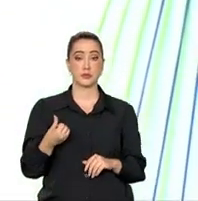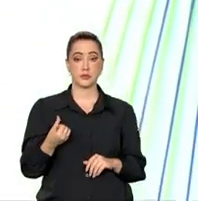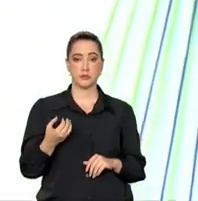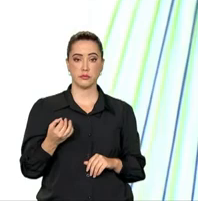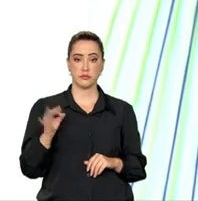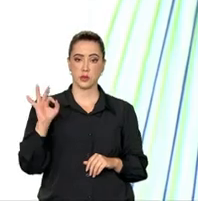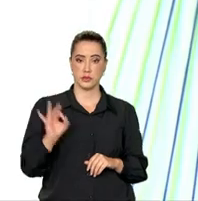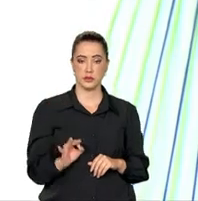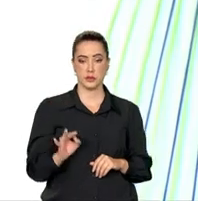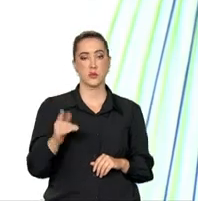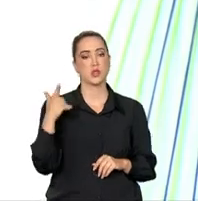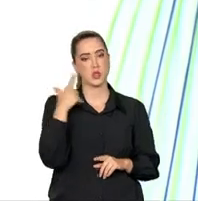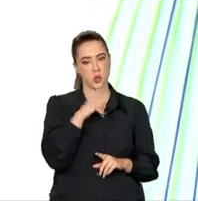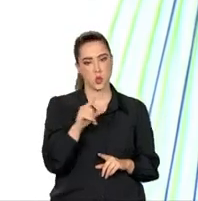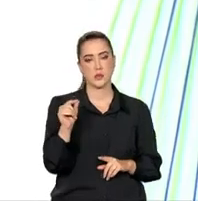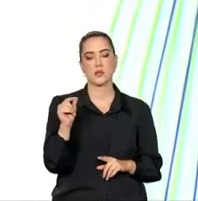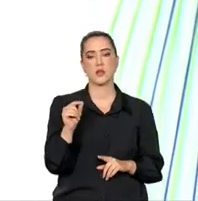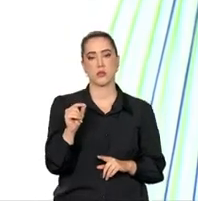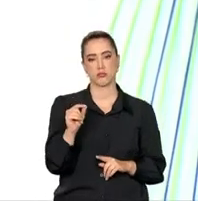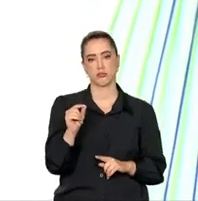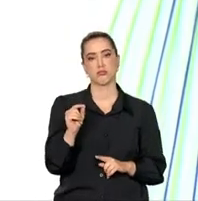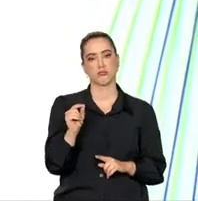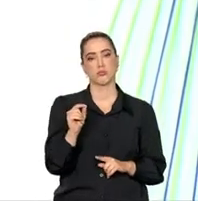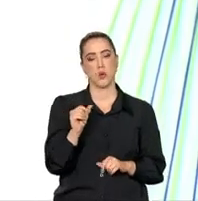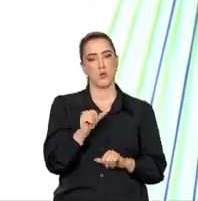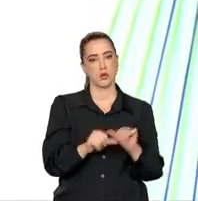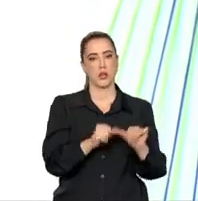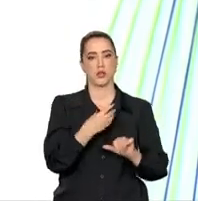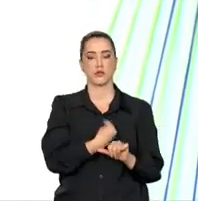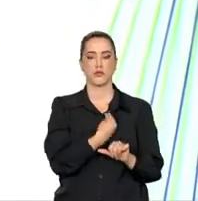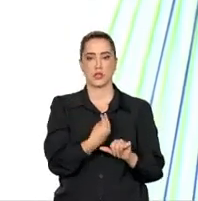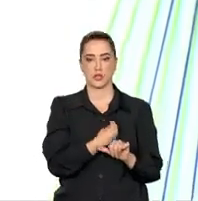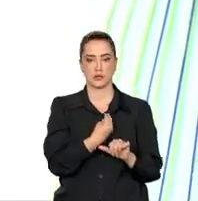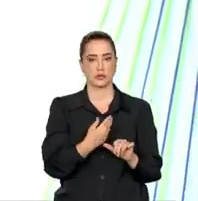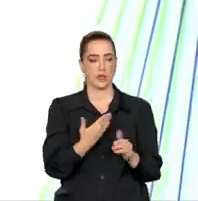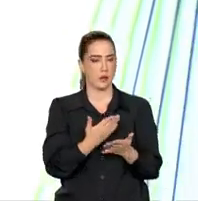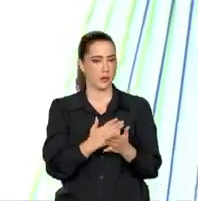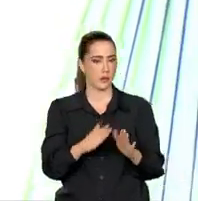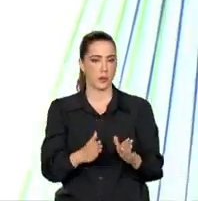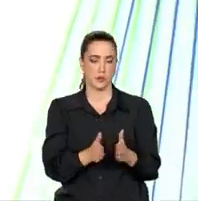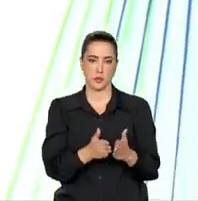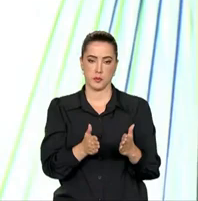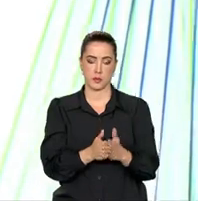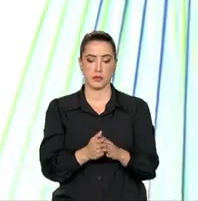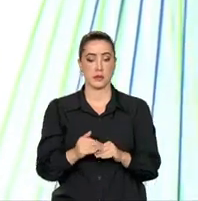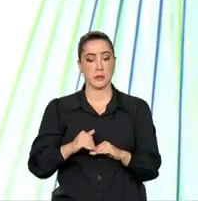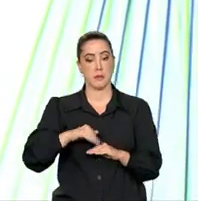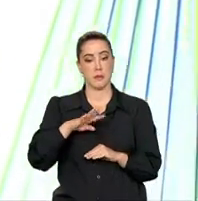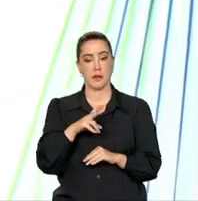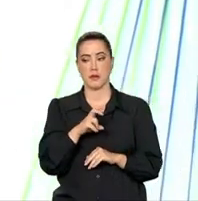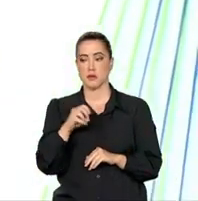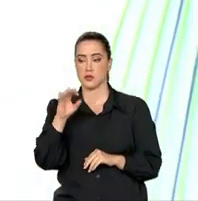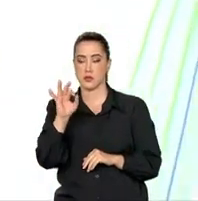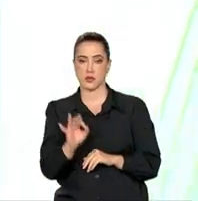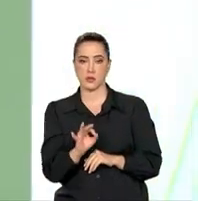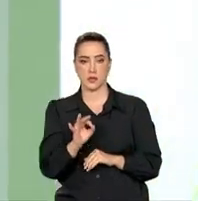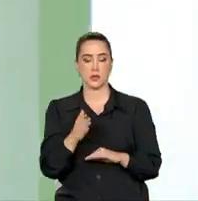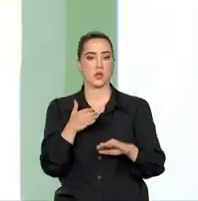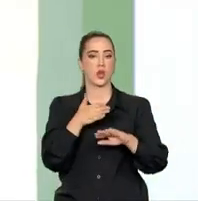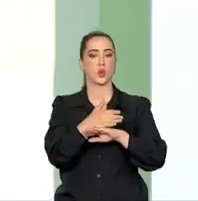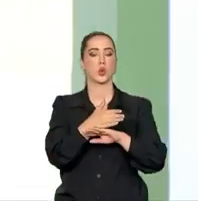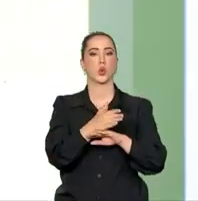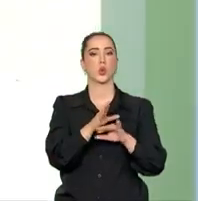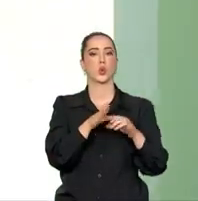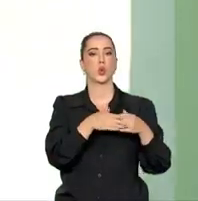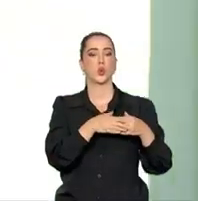60% saiu da pobreza, dessa geração do Bolsa Família, e mais da metade foi para a classe